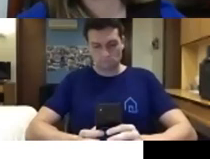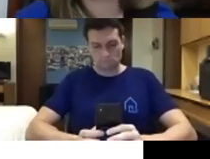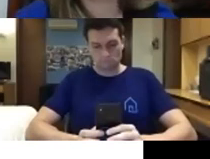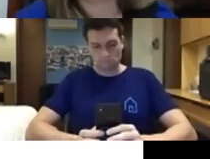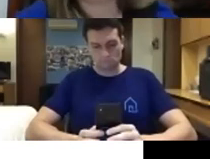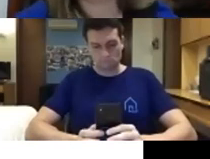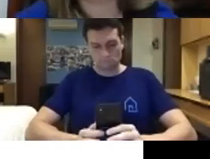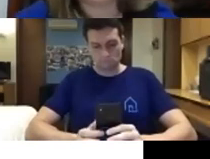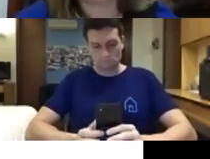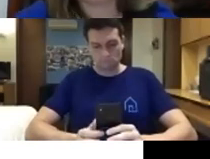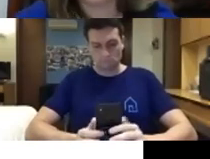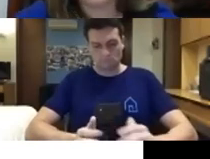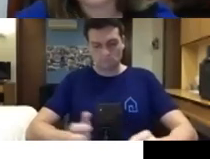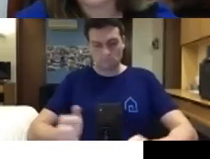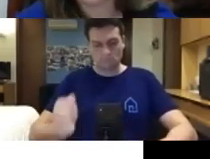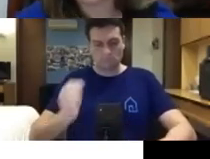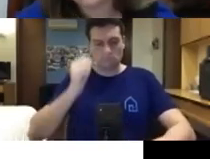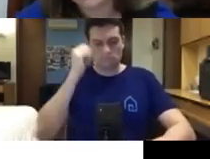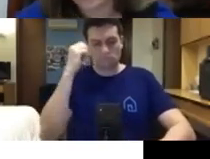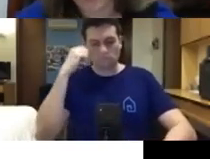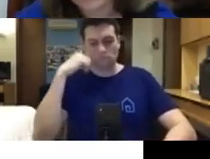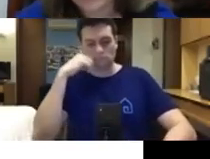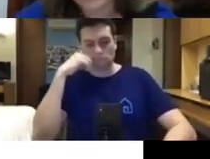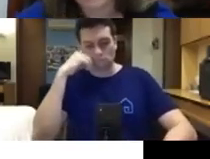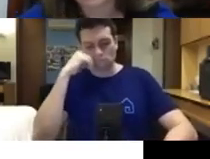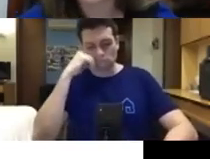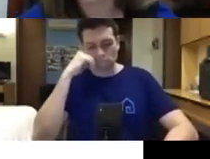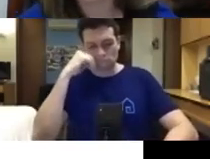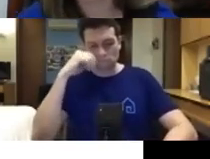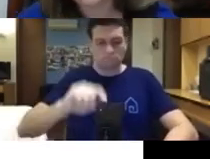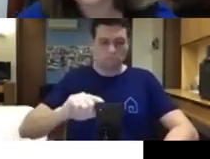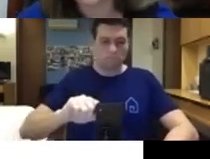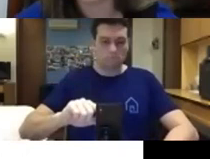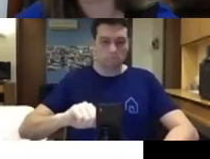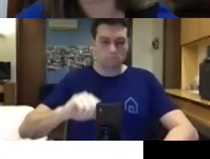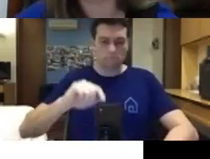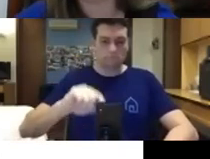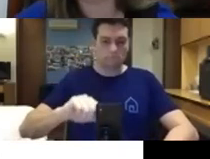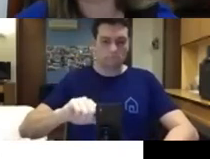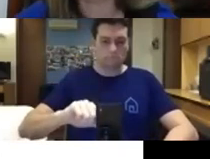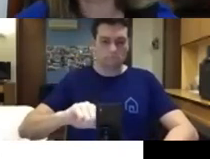que estavam programados só para receber uma carga de compressão, agora vão ter uma flexão.